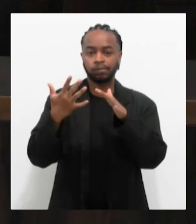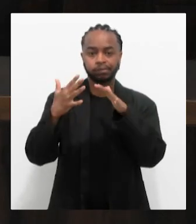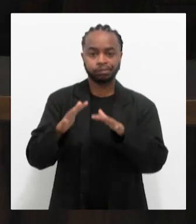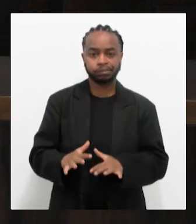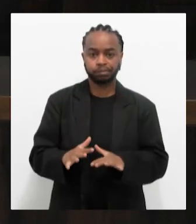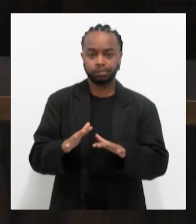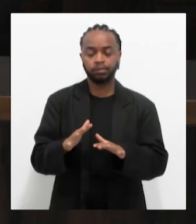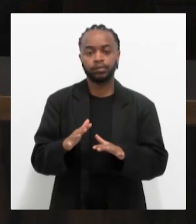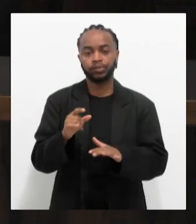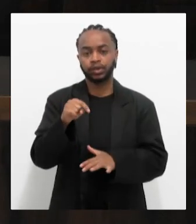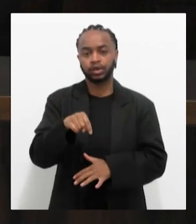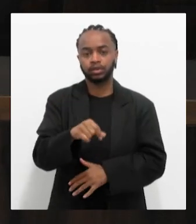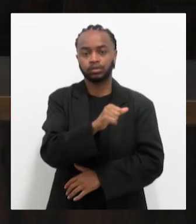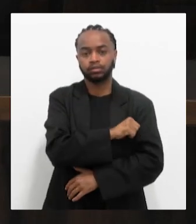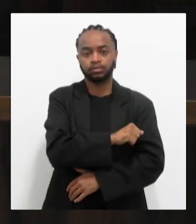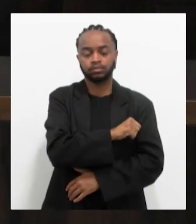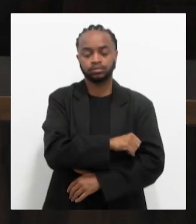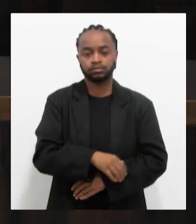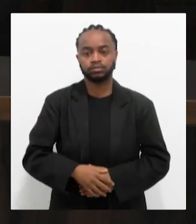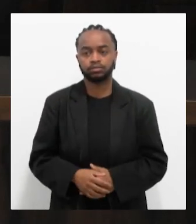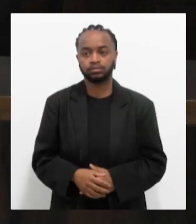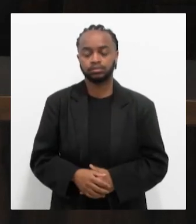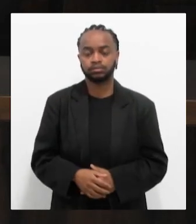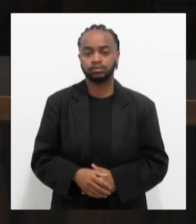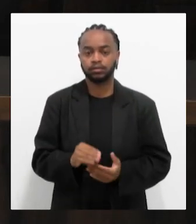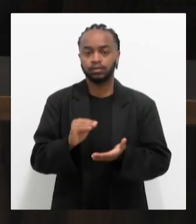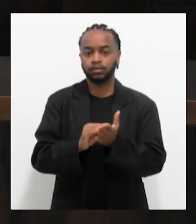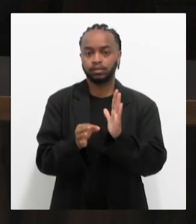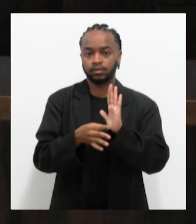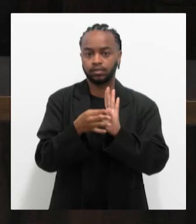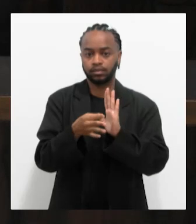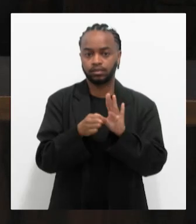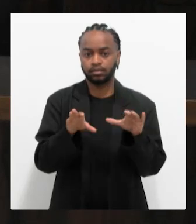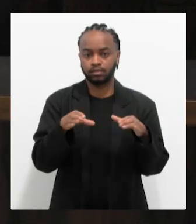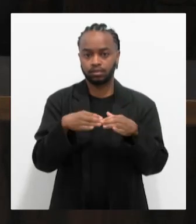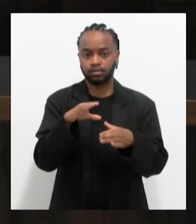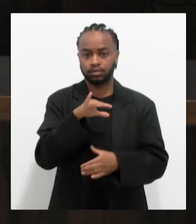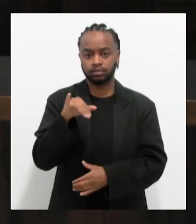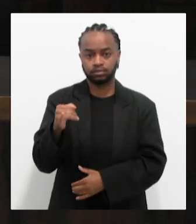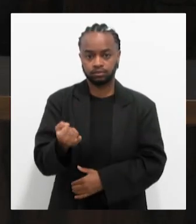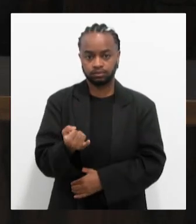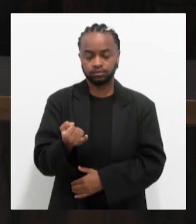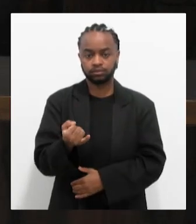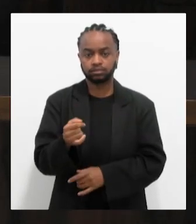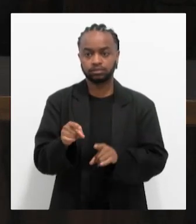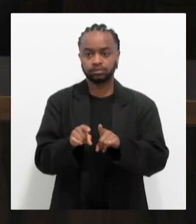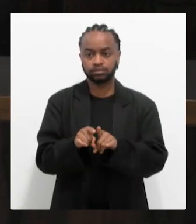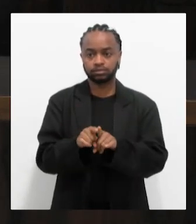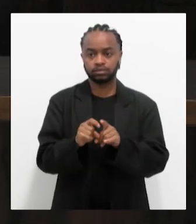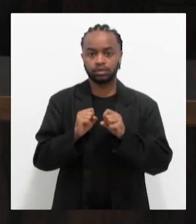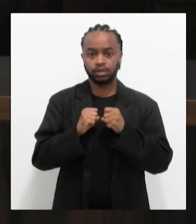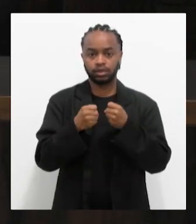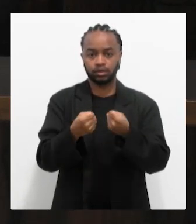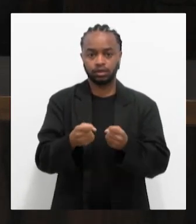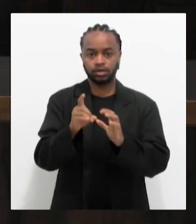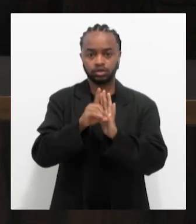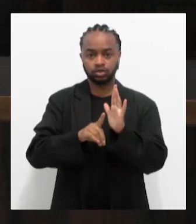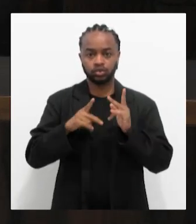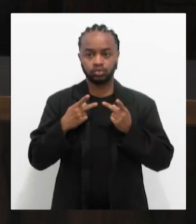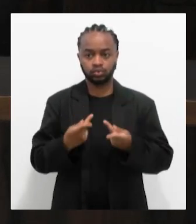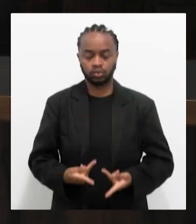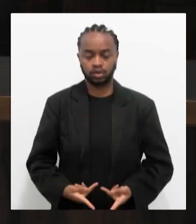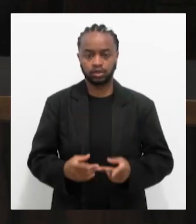no âmbito do Estado do Rio de Janeiro, pendendo de pareceres das Comissões de Constituição e Justiça, de Defesa dos Direitos Humanos